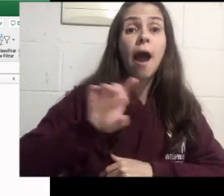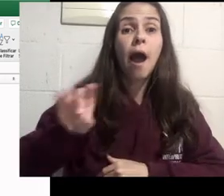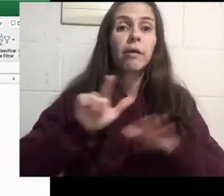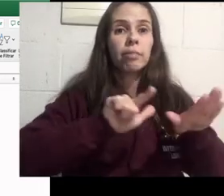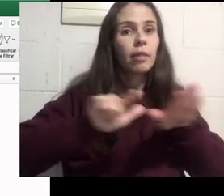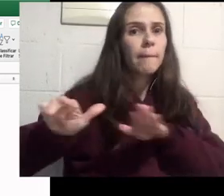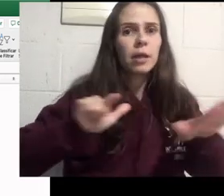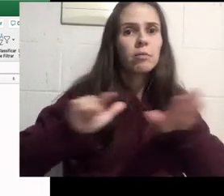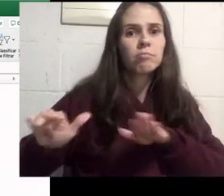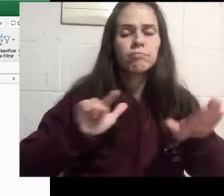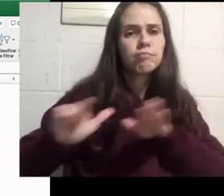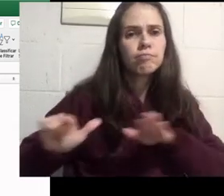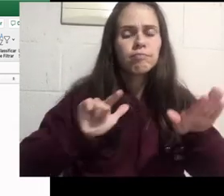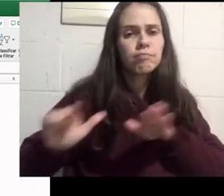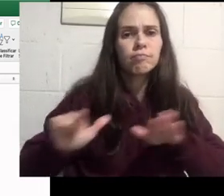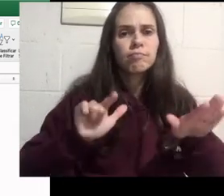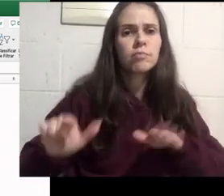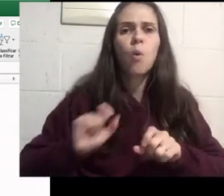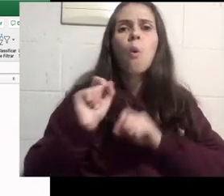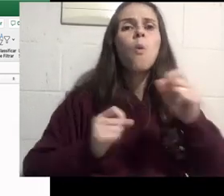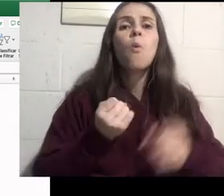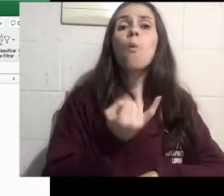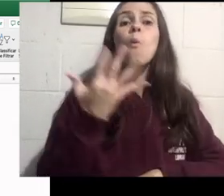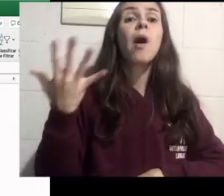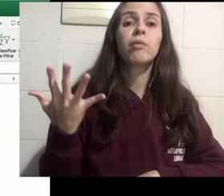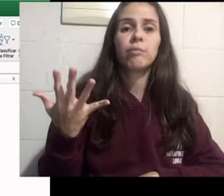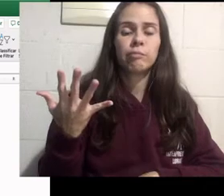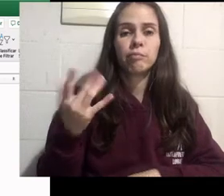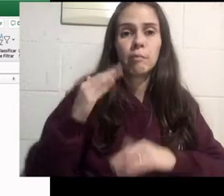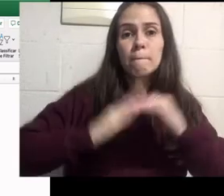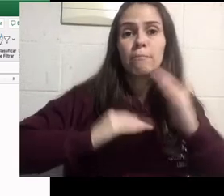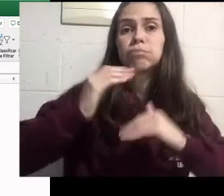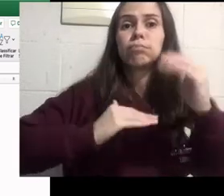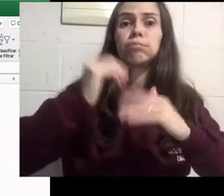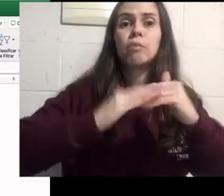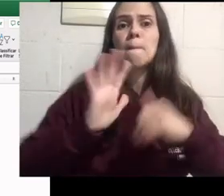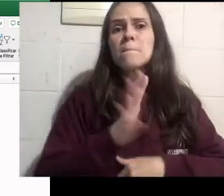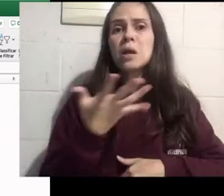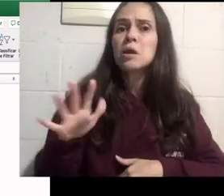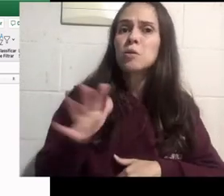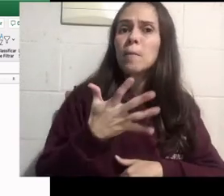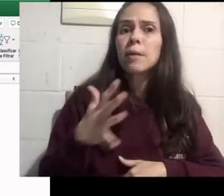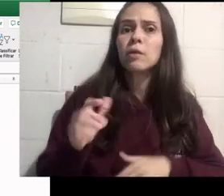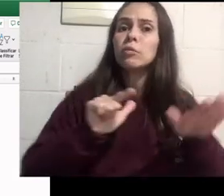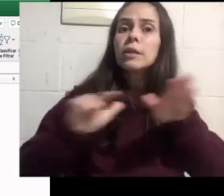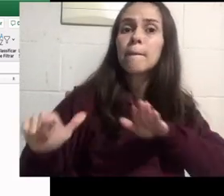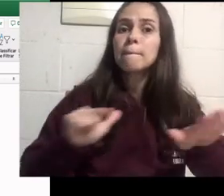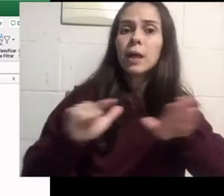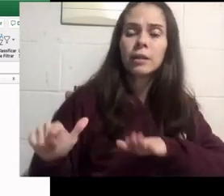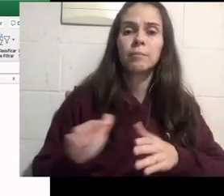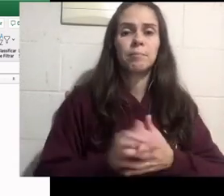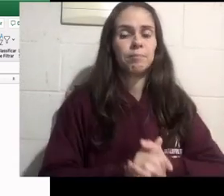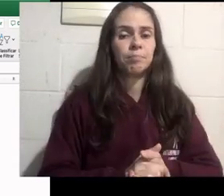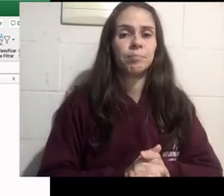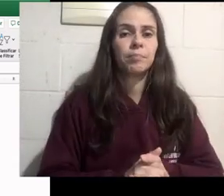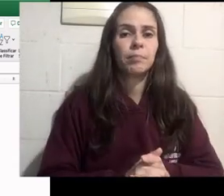em cada encontro de produção depois da mini empresa, qual é a capacidade estimada, né? Quantos produtos vão ser fabricados? Então, aqui é para isso